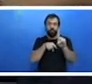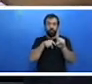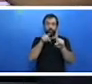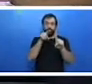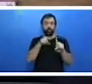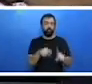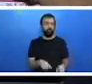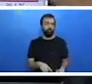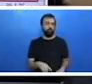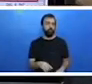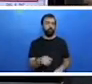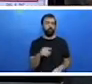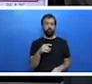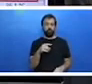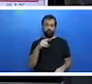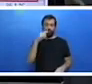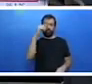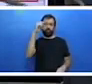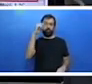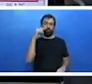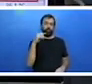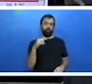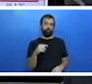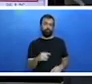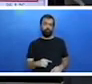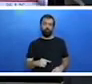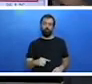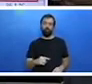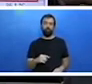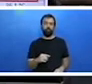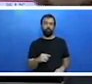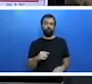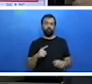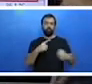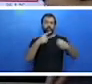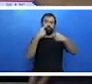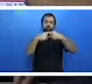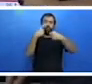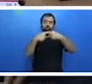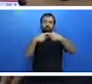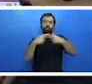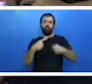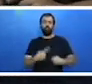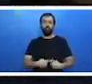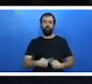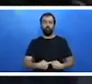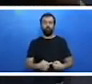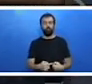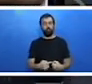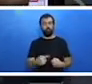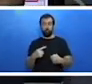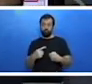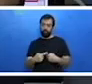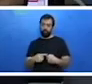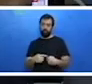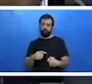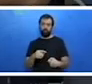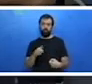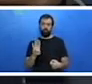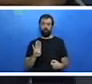cidades de Porto Alegre e Palmas. Porto Alegre no Rio Grande do Sul e Palmas lá no